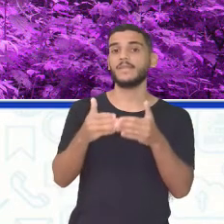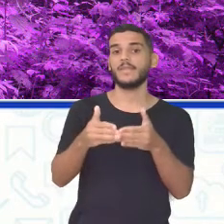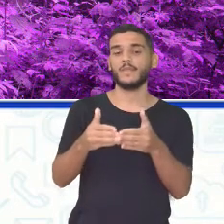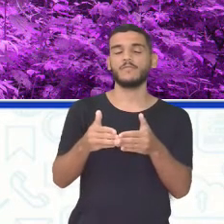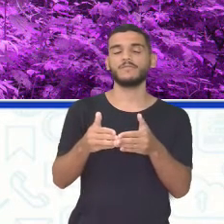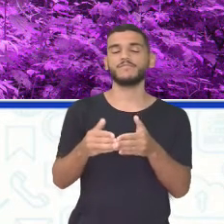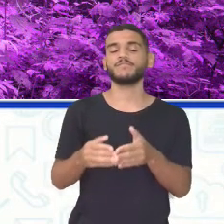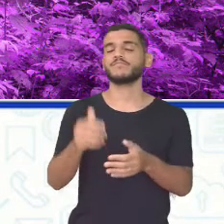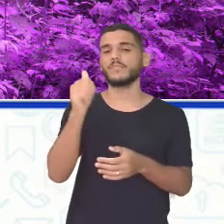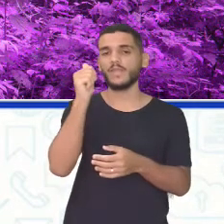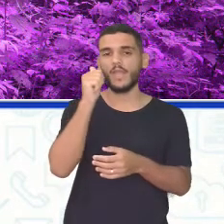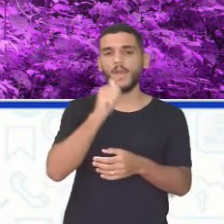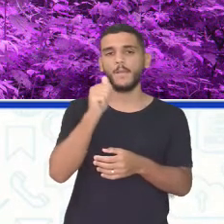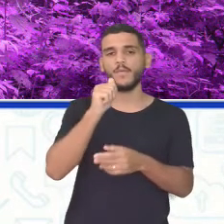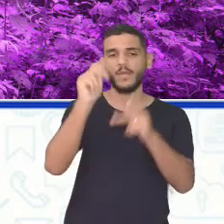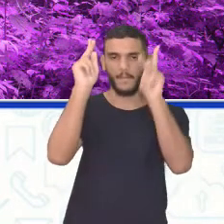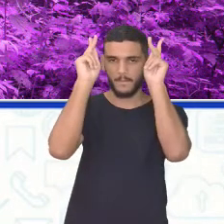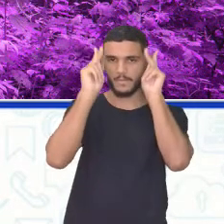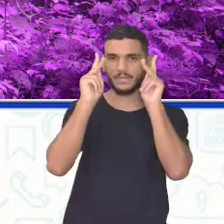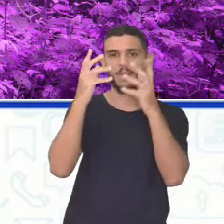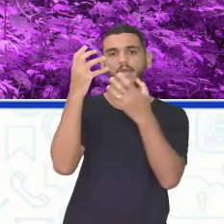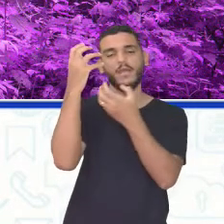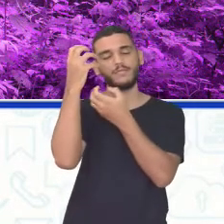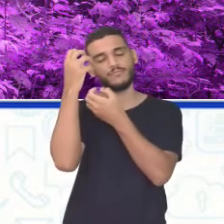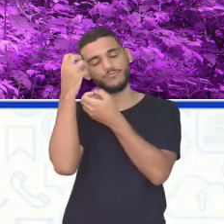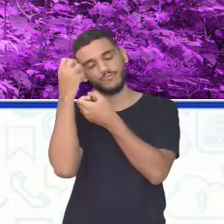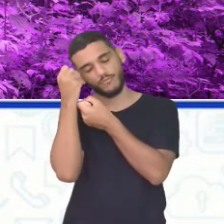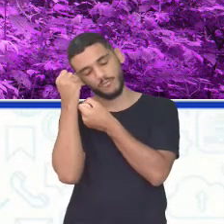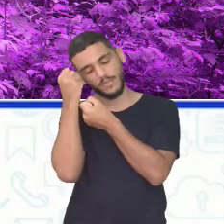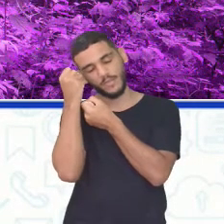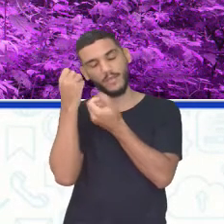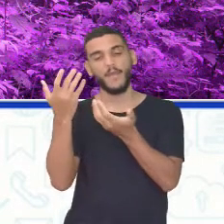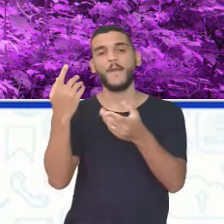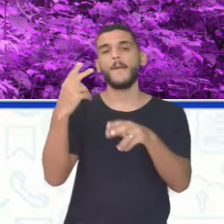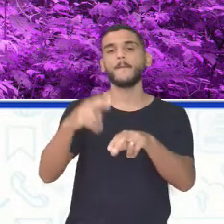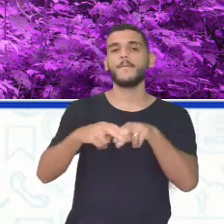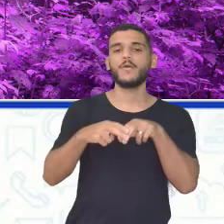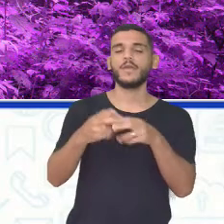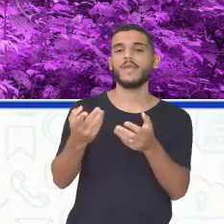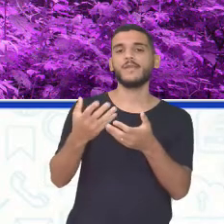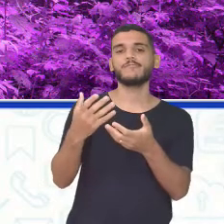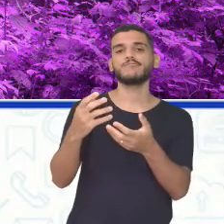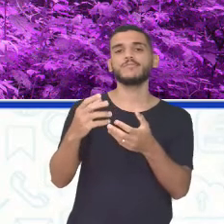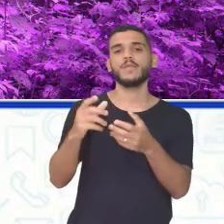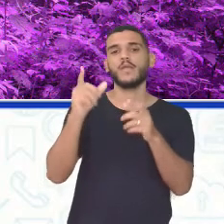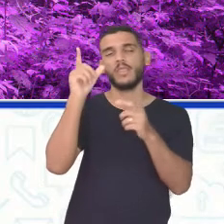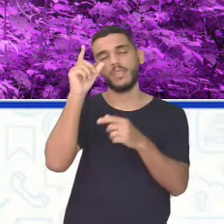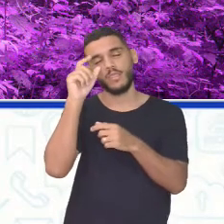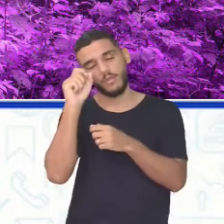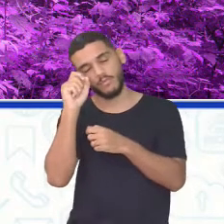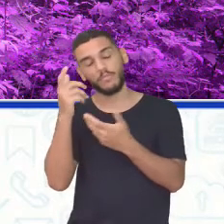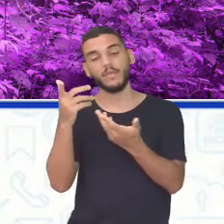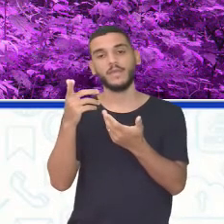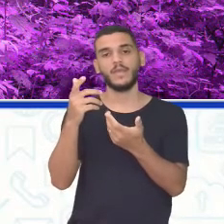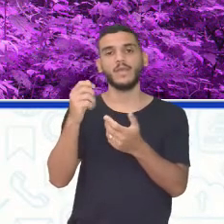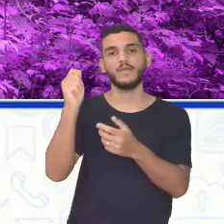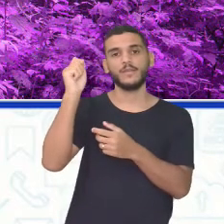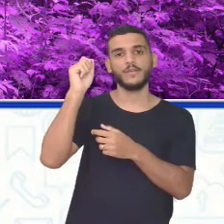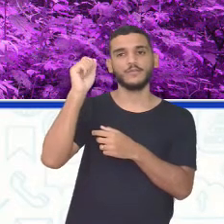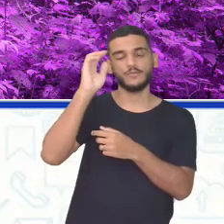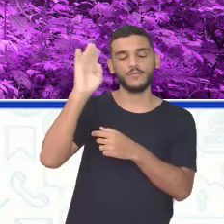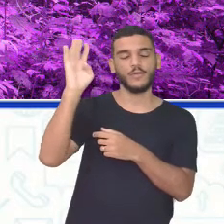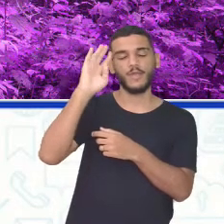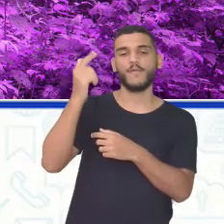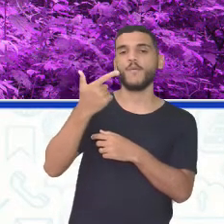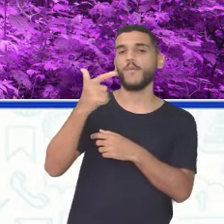sono sonhava com outro. Quem sabe no sono sonhava com outro e se esquecia dele. Dito e feito, deram